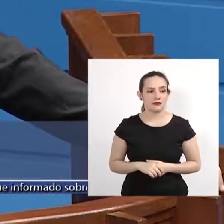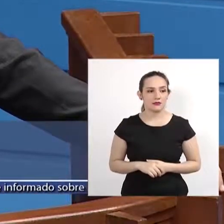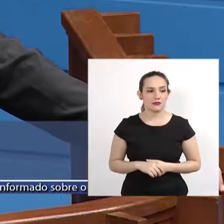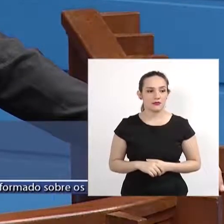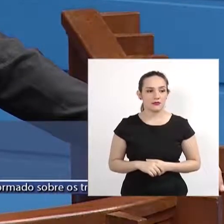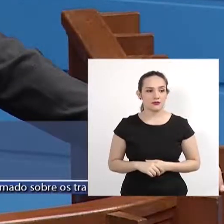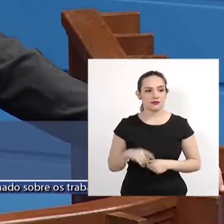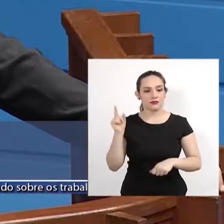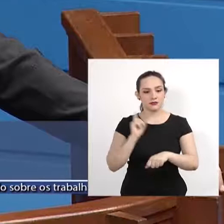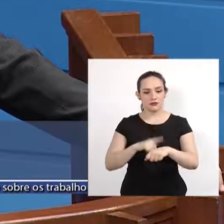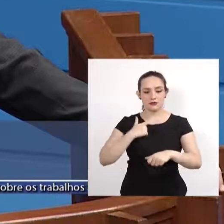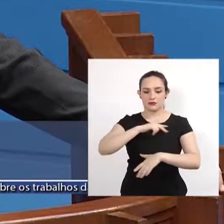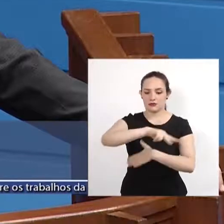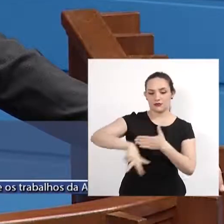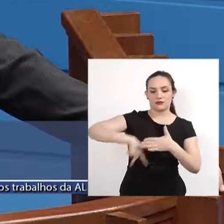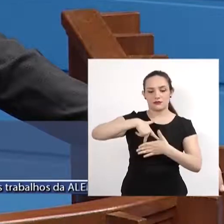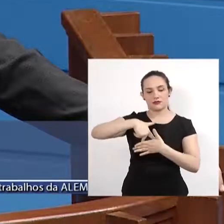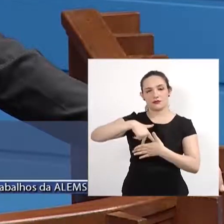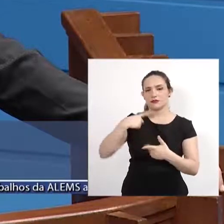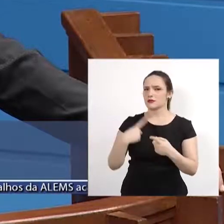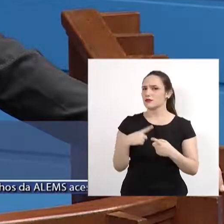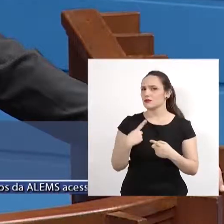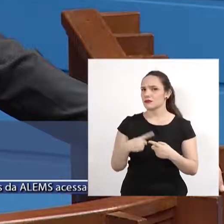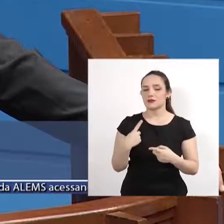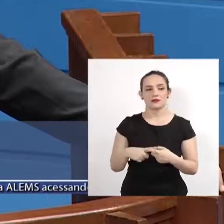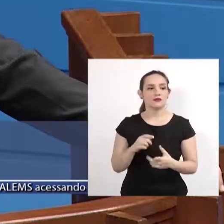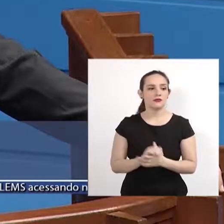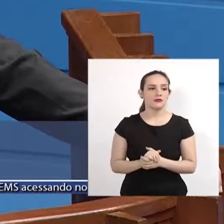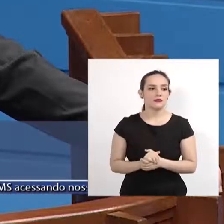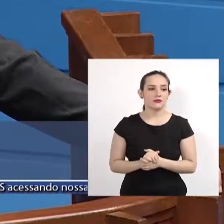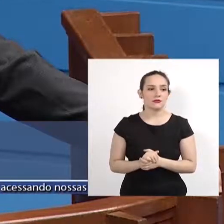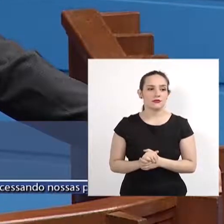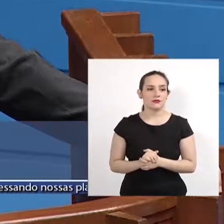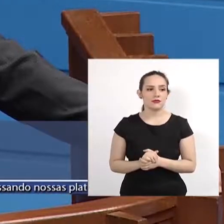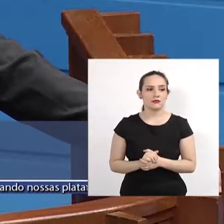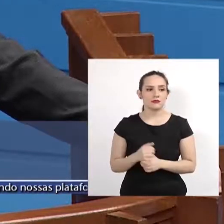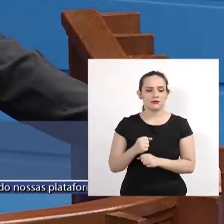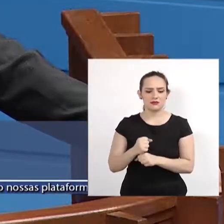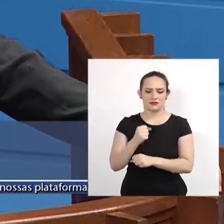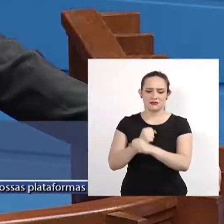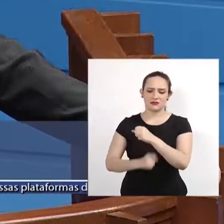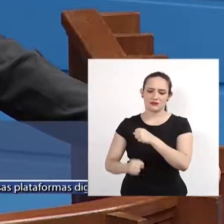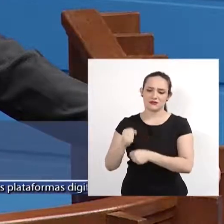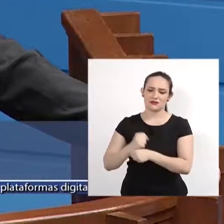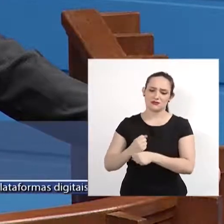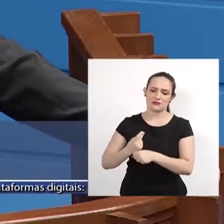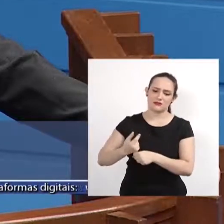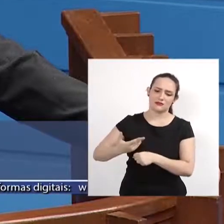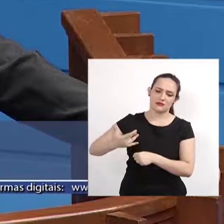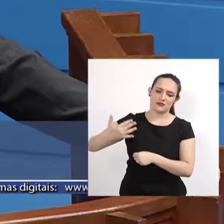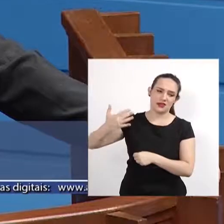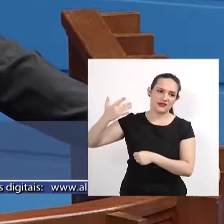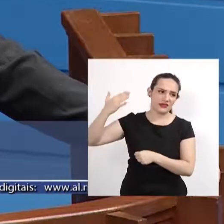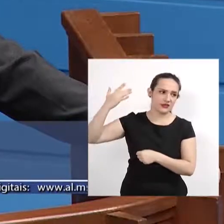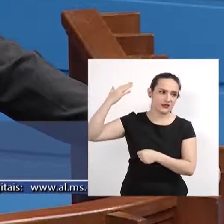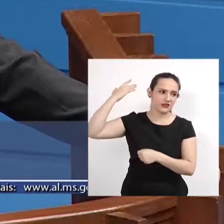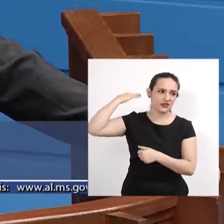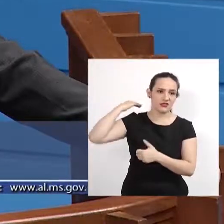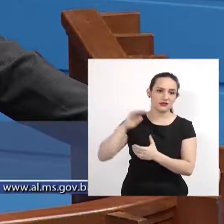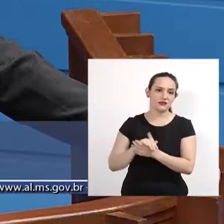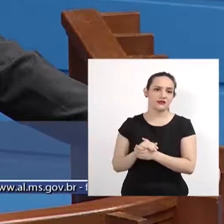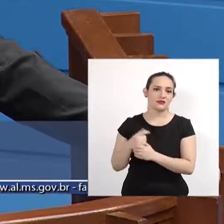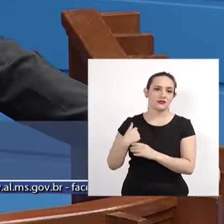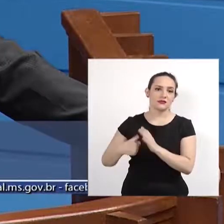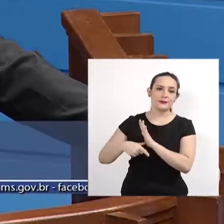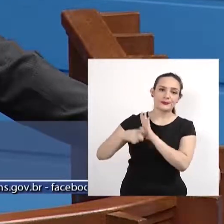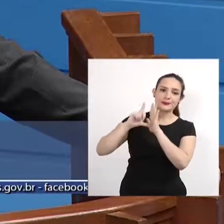ao ocupar essa tribuna, porque desde o final do ano passado, antes de assumir o mandato na condição